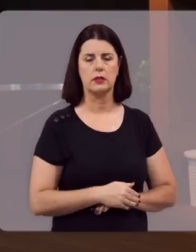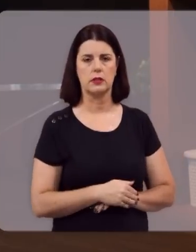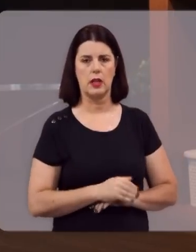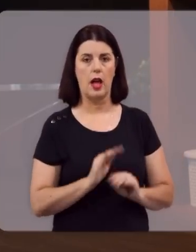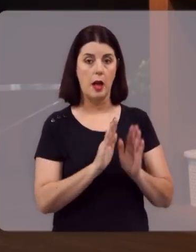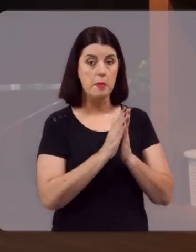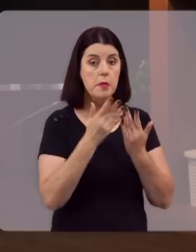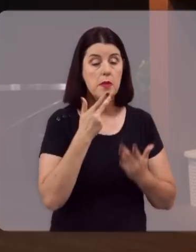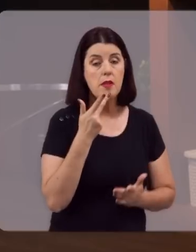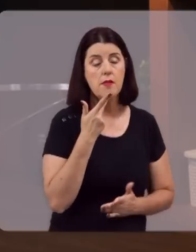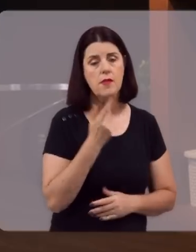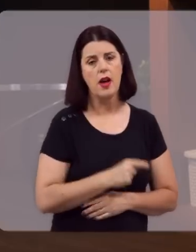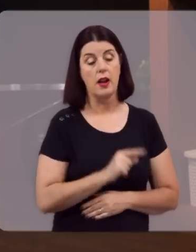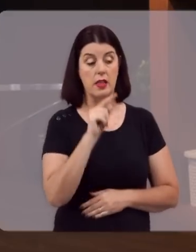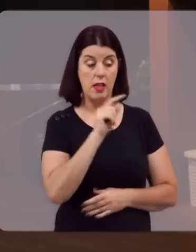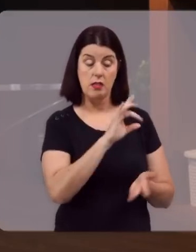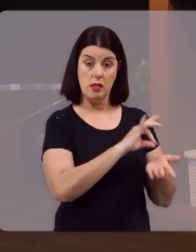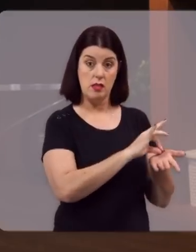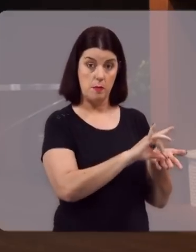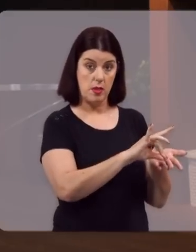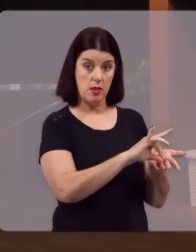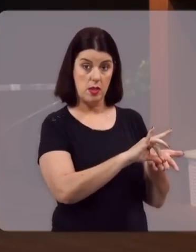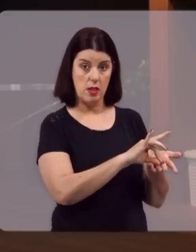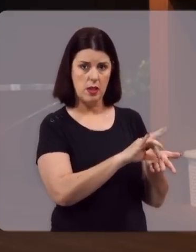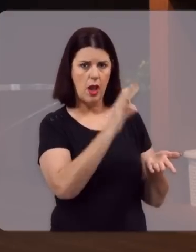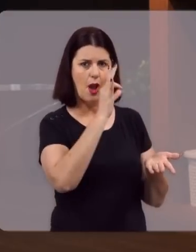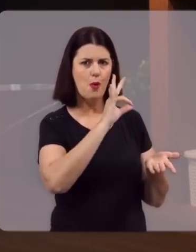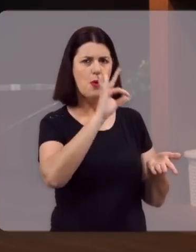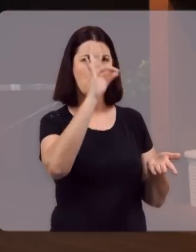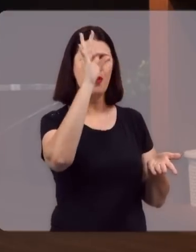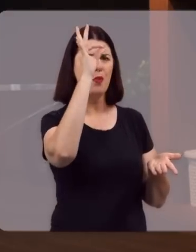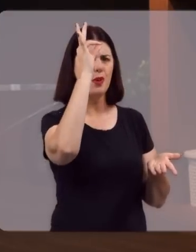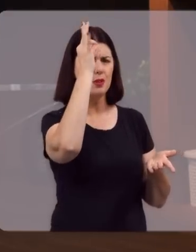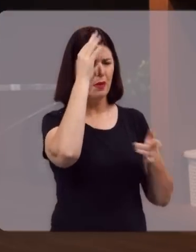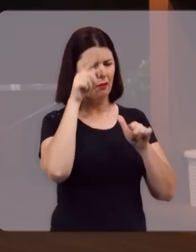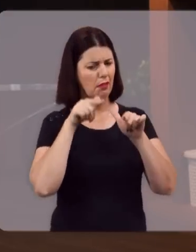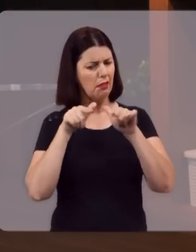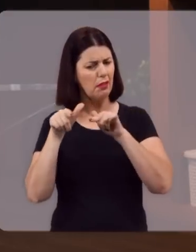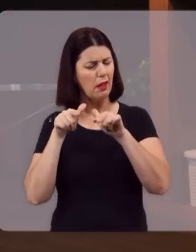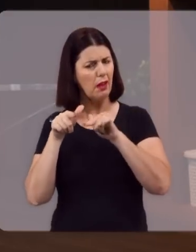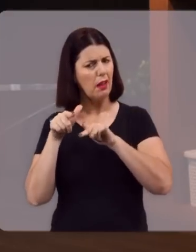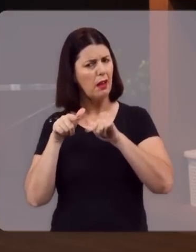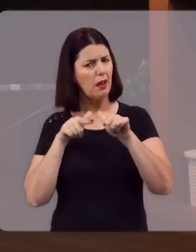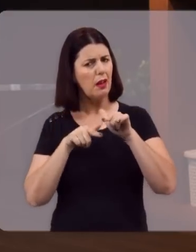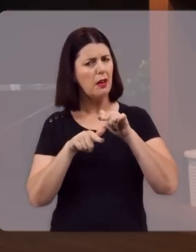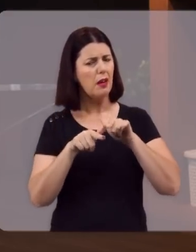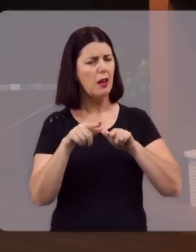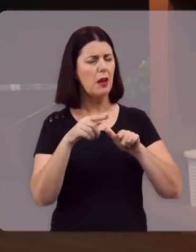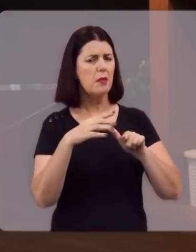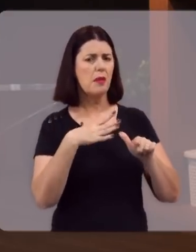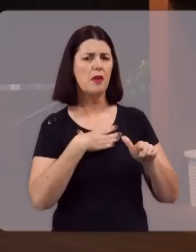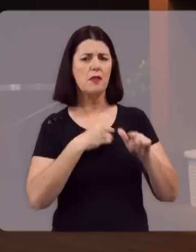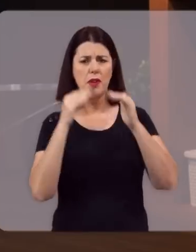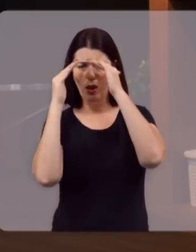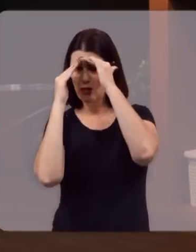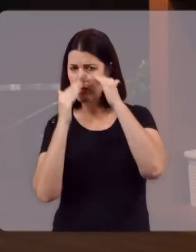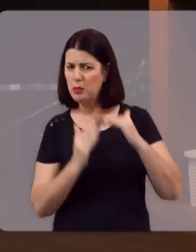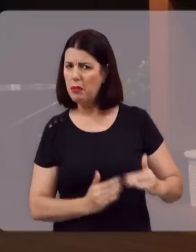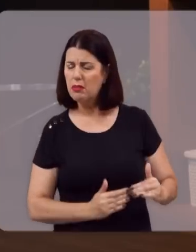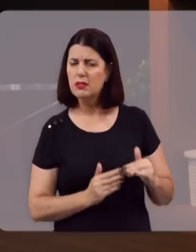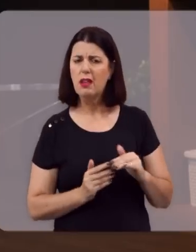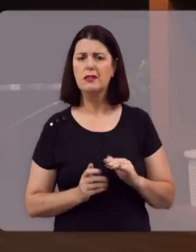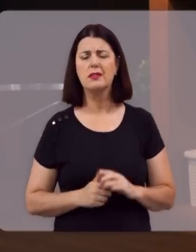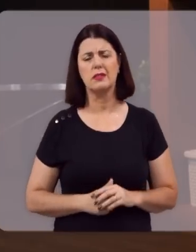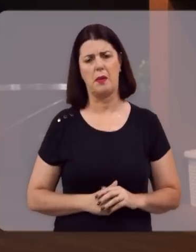A Bíblia diz que este inimigo é o espírito que atua nos filhos da desobediência.